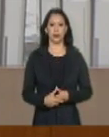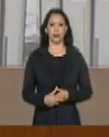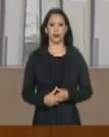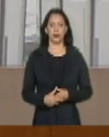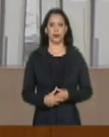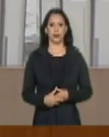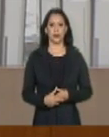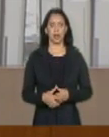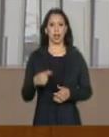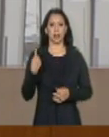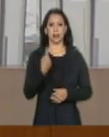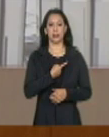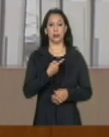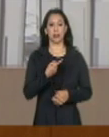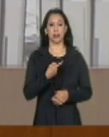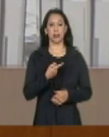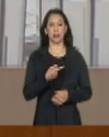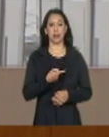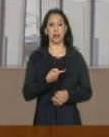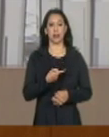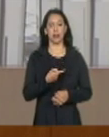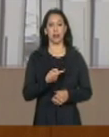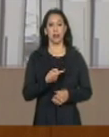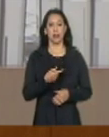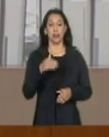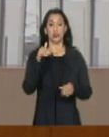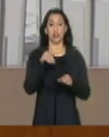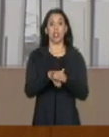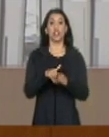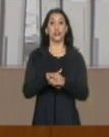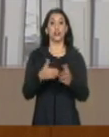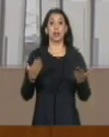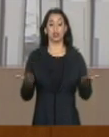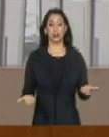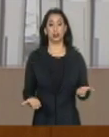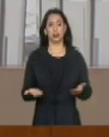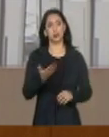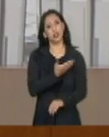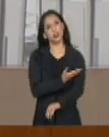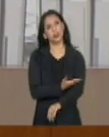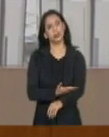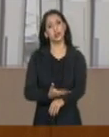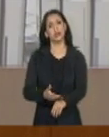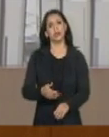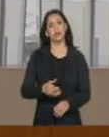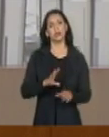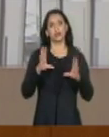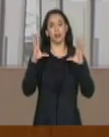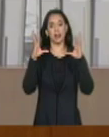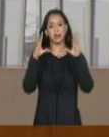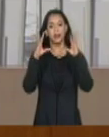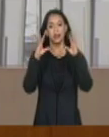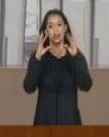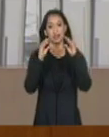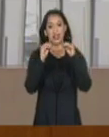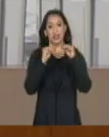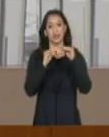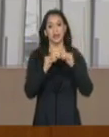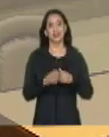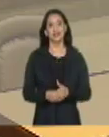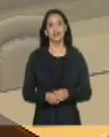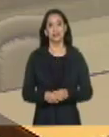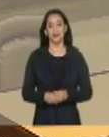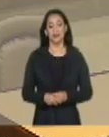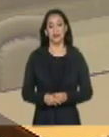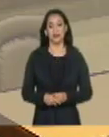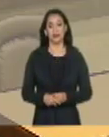A gente saiu daqui mesmo. E no eleitoral, então? Né? Nós estamos acostumados aí noite adentro, não temos dificuldade. Eu